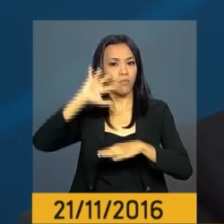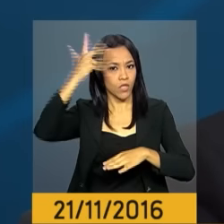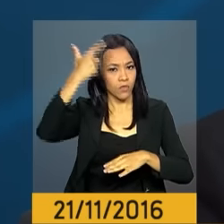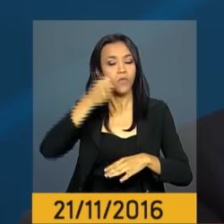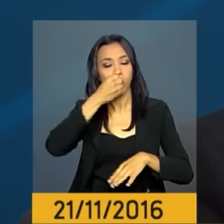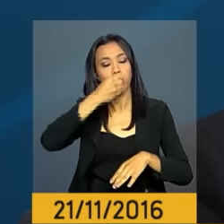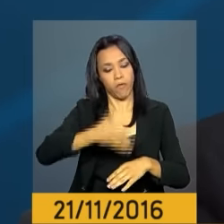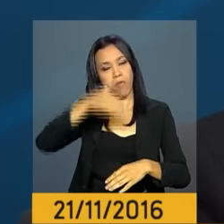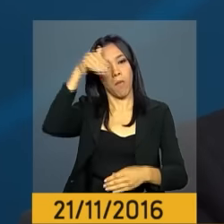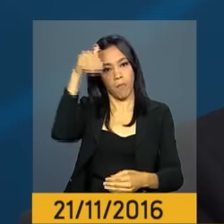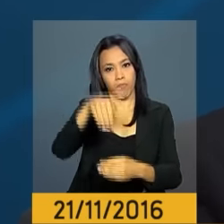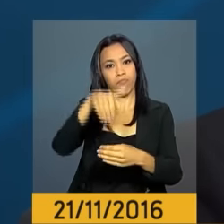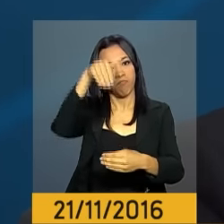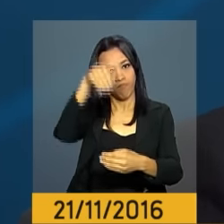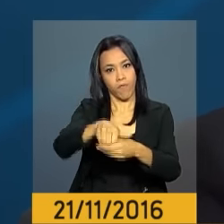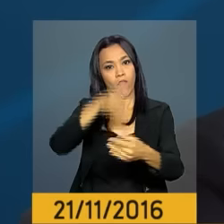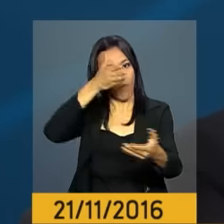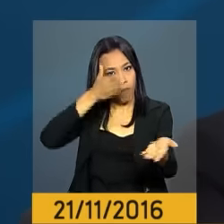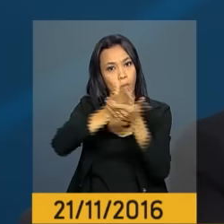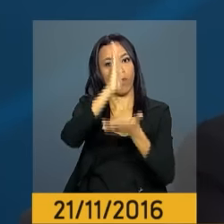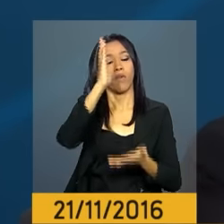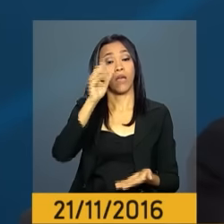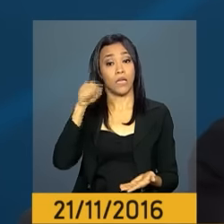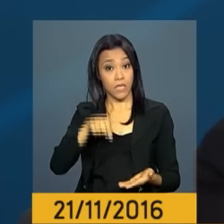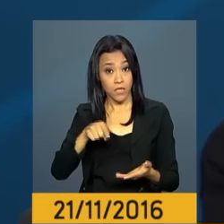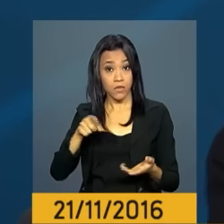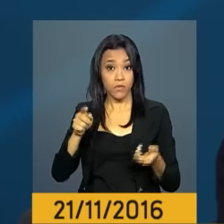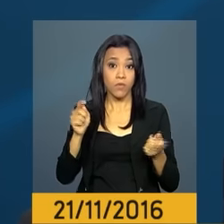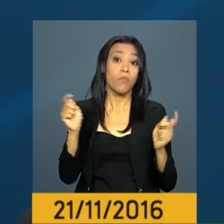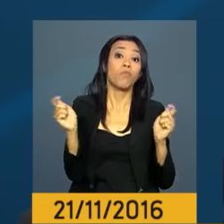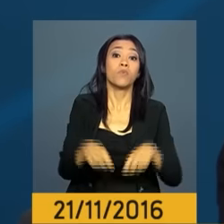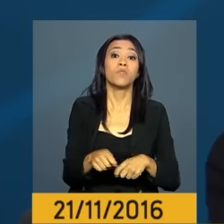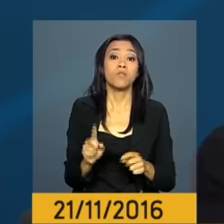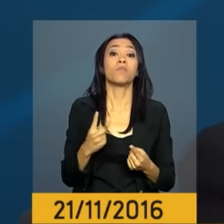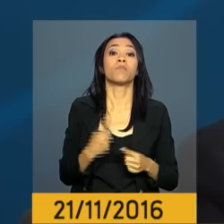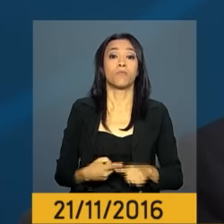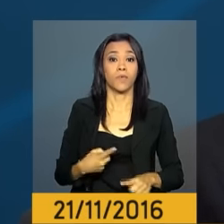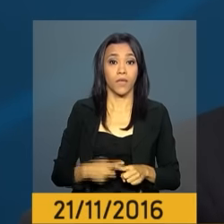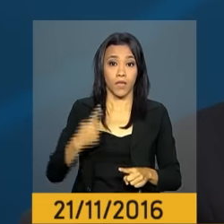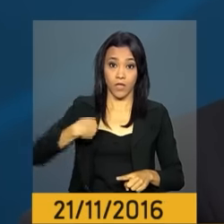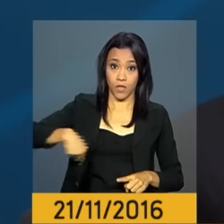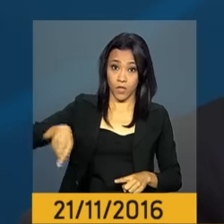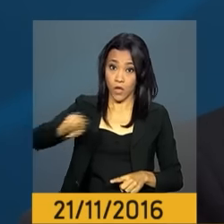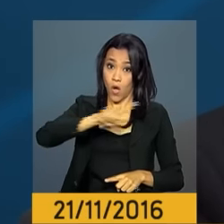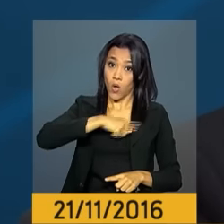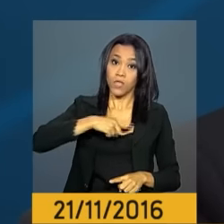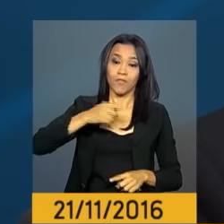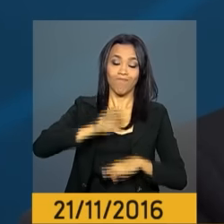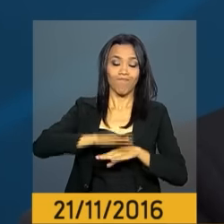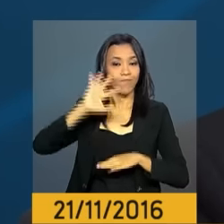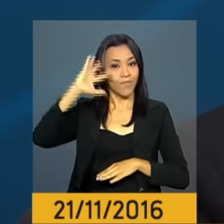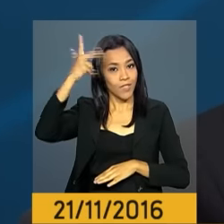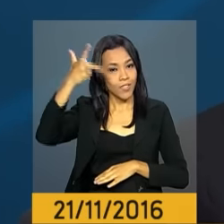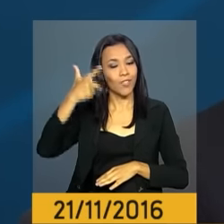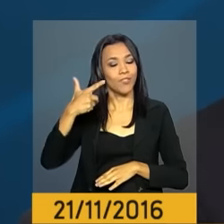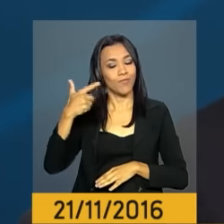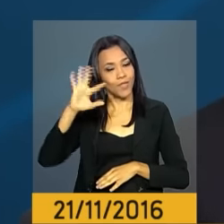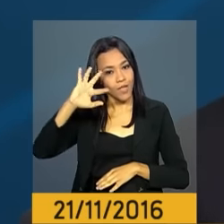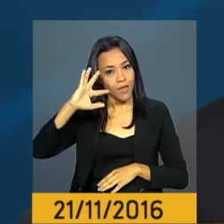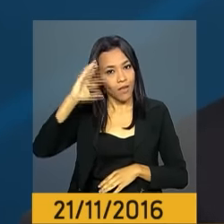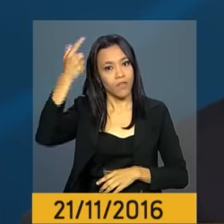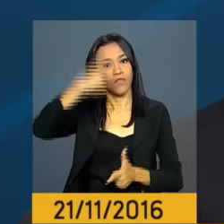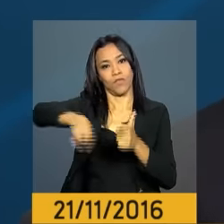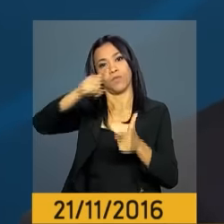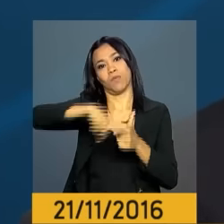aprovadas. Volto a dizer que isto foi possível porque decidimos enfrentar a realidade. Nós